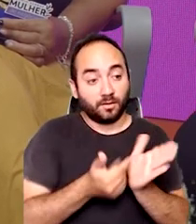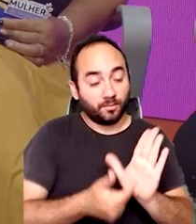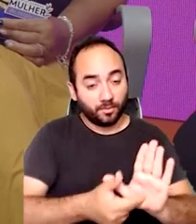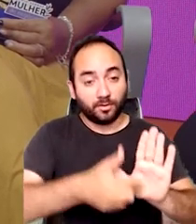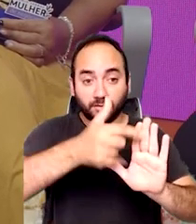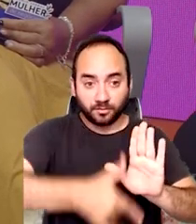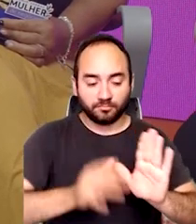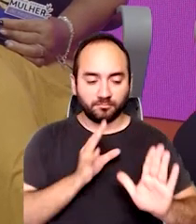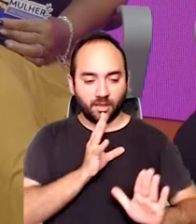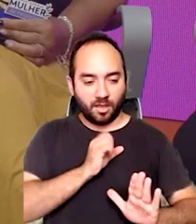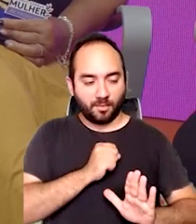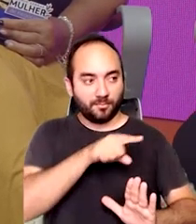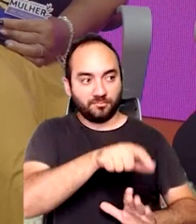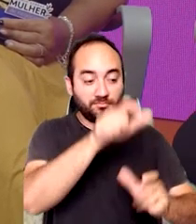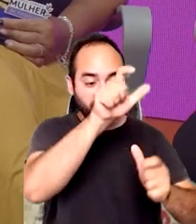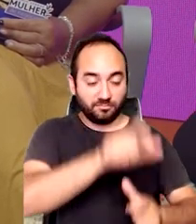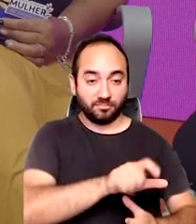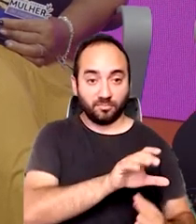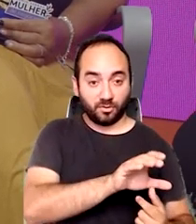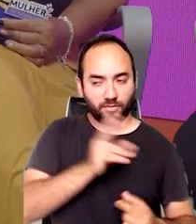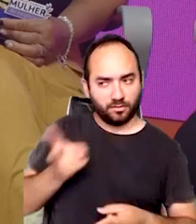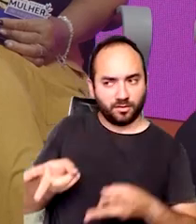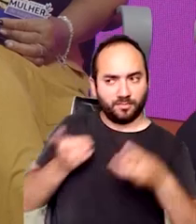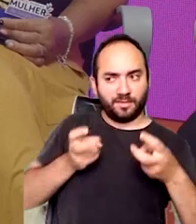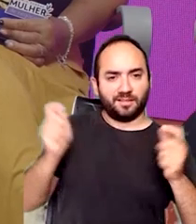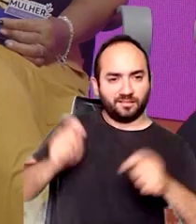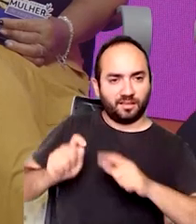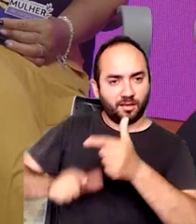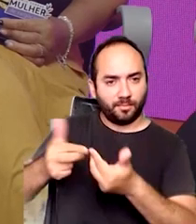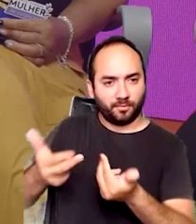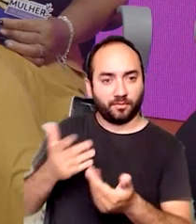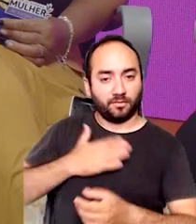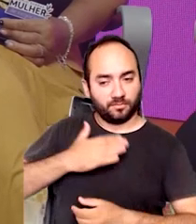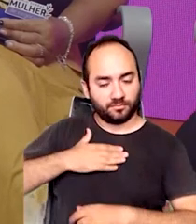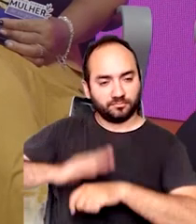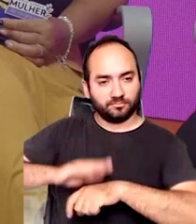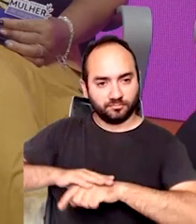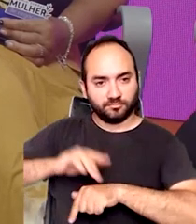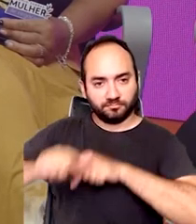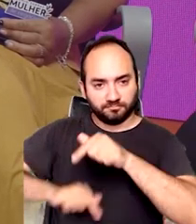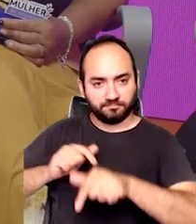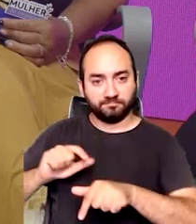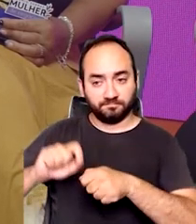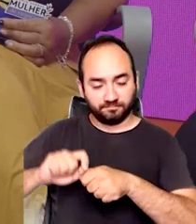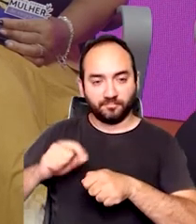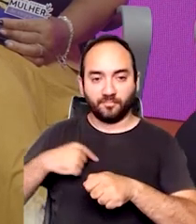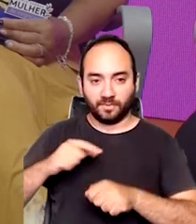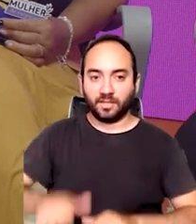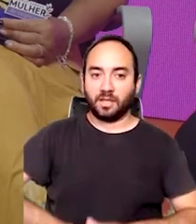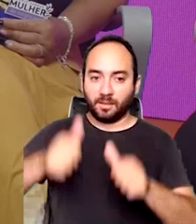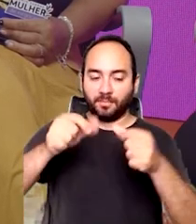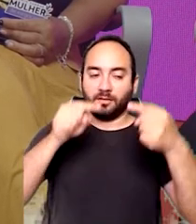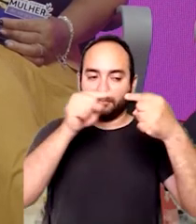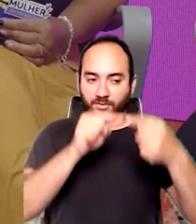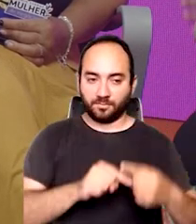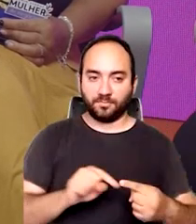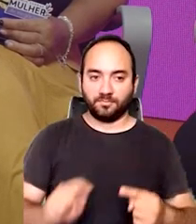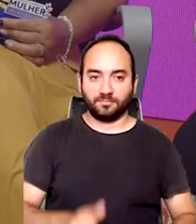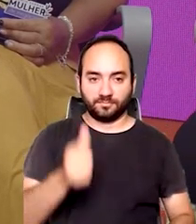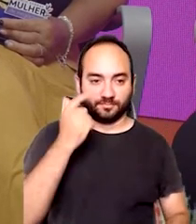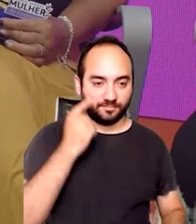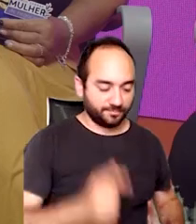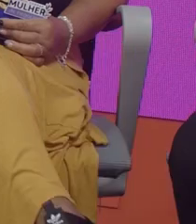demonstrar o meu amor pelo meu trabalho para os meus clientes através de produtos inclusive confeccionados por mim eu acho que é um grande